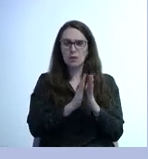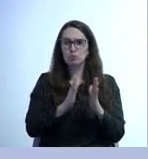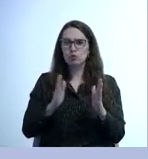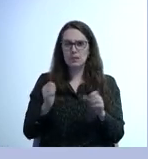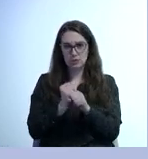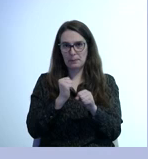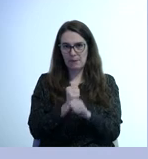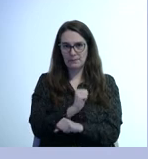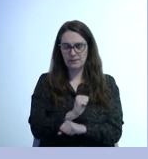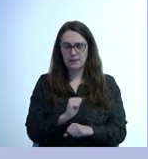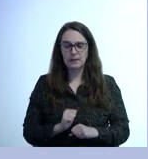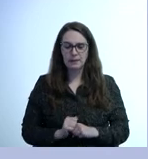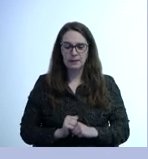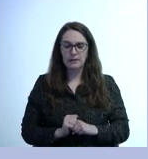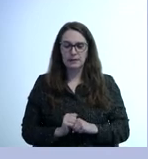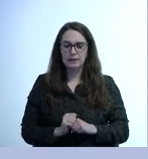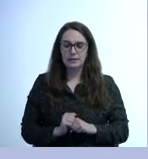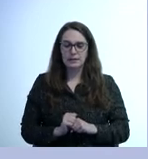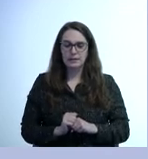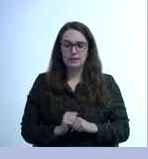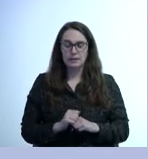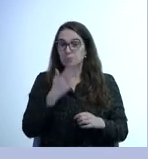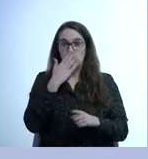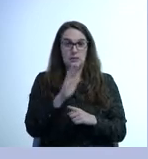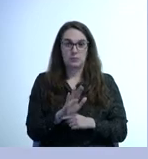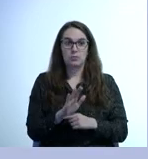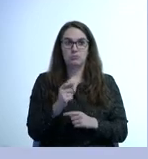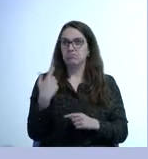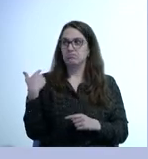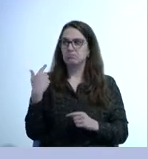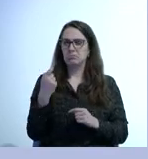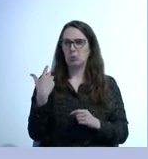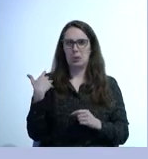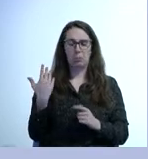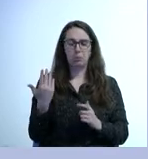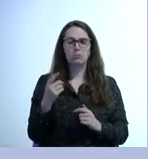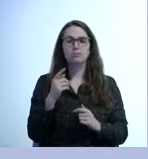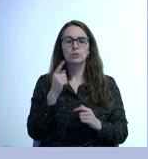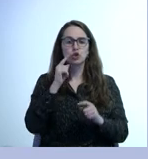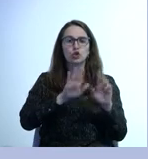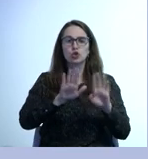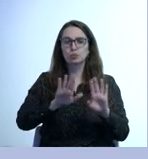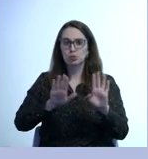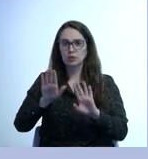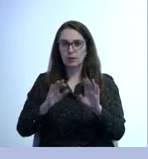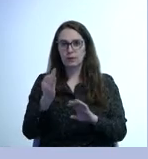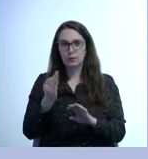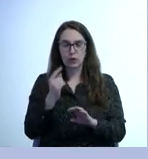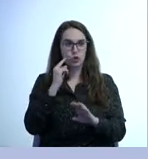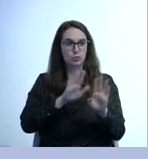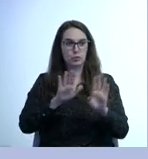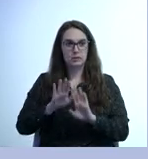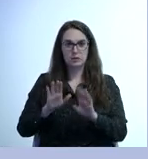de trabalho, que é o facto de, por exemplo, agora há relativamente pouco tempo tivemos uma exposição sua